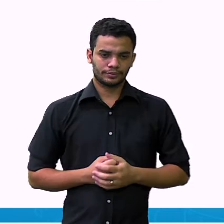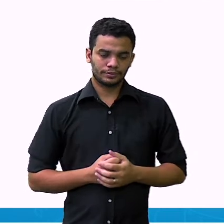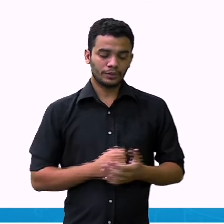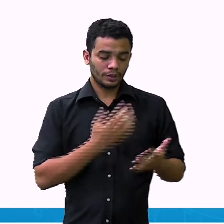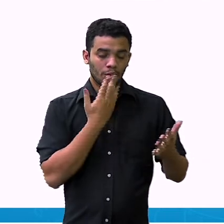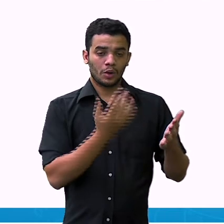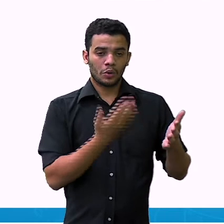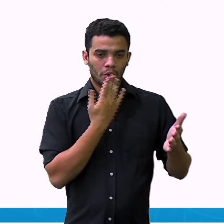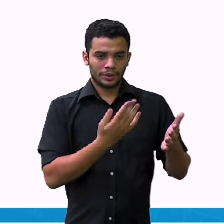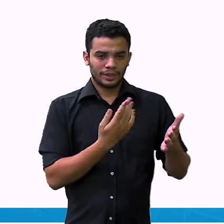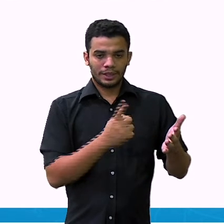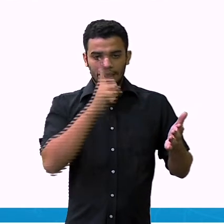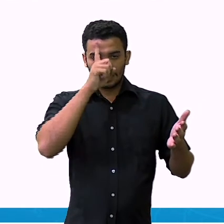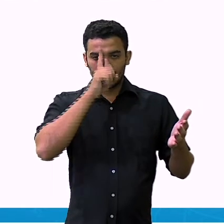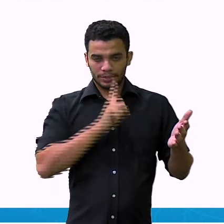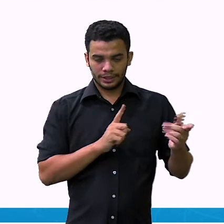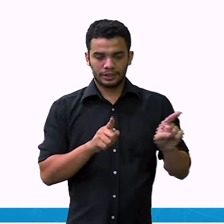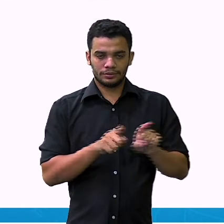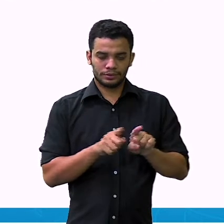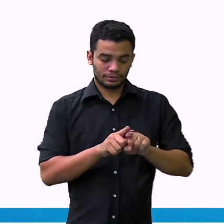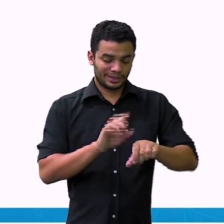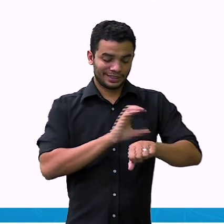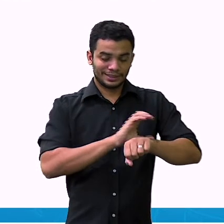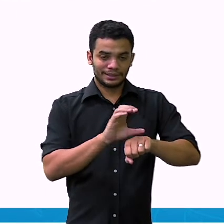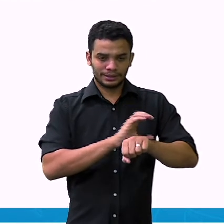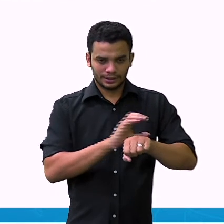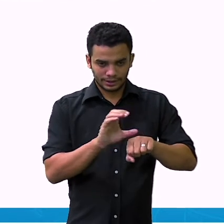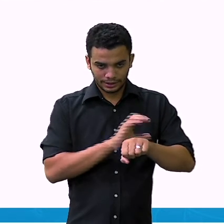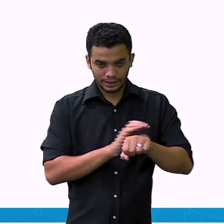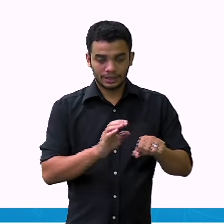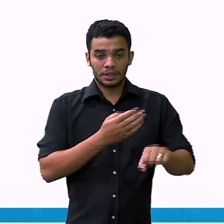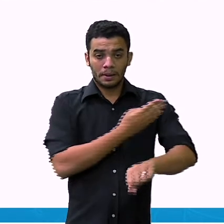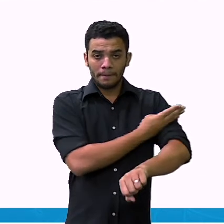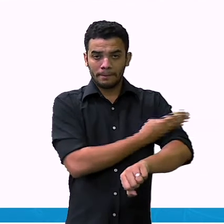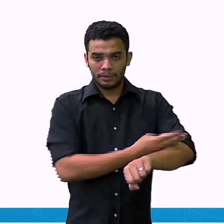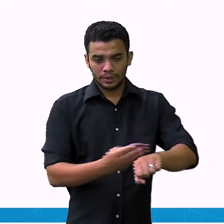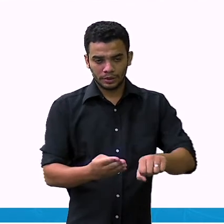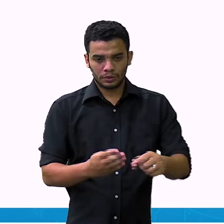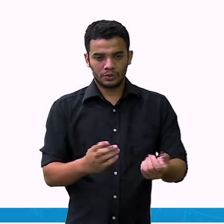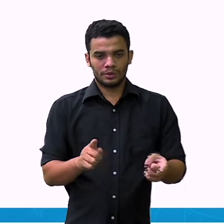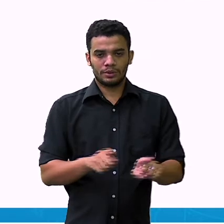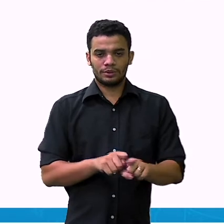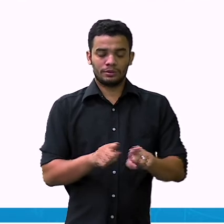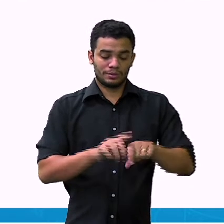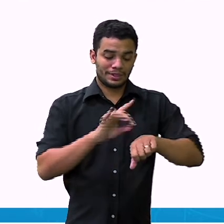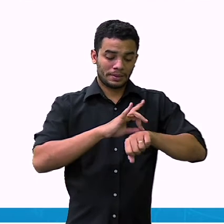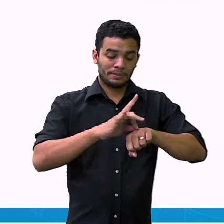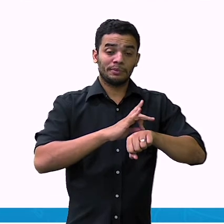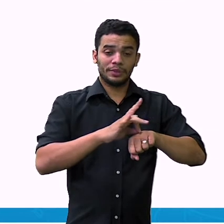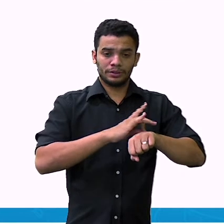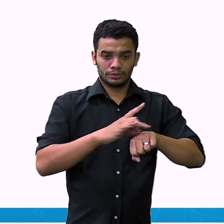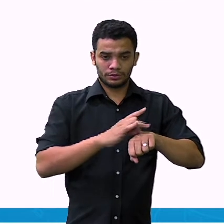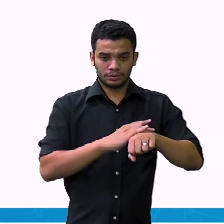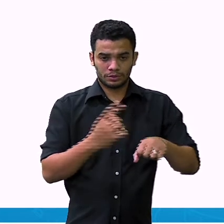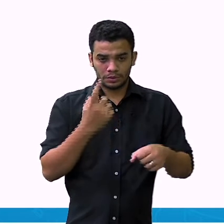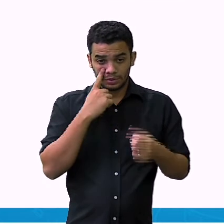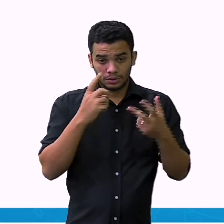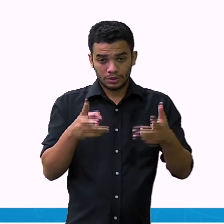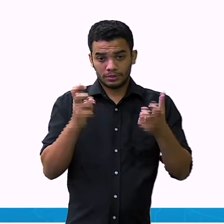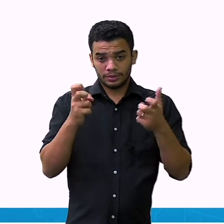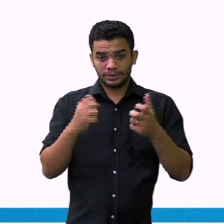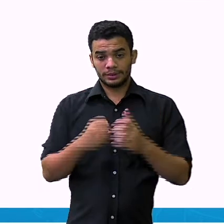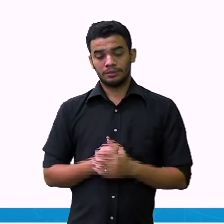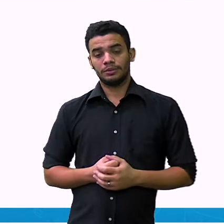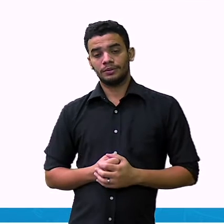preto. Já na segunda coluna aqui da nossa tabela, nós temos a contagem, a quantidade de carros. Então,